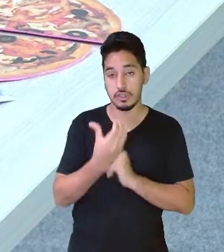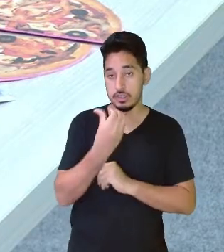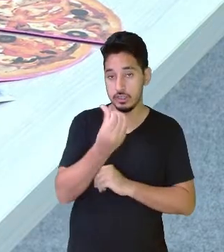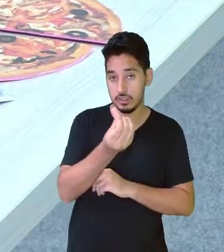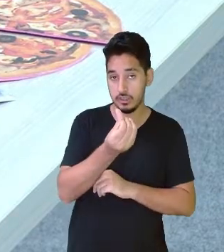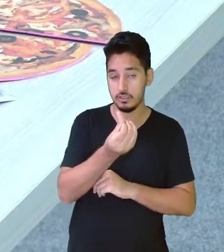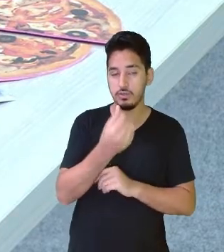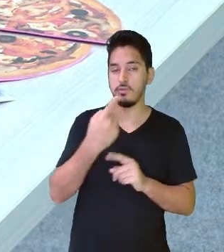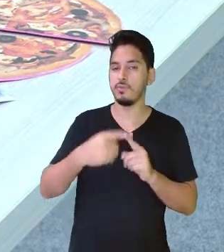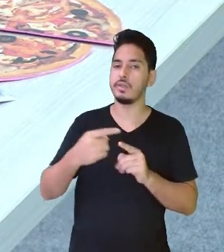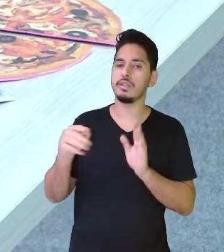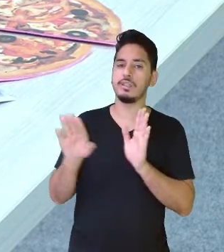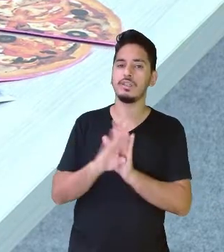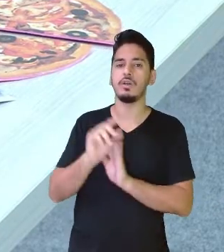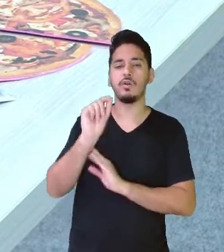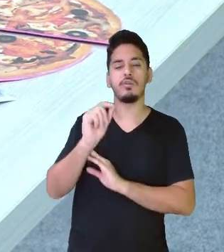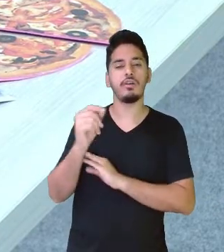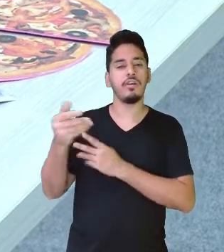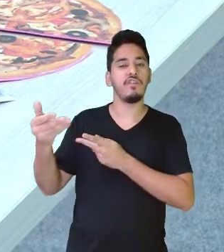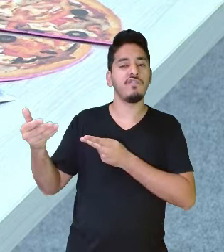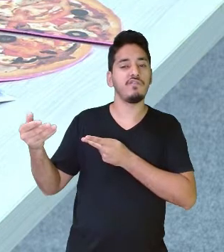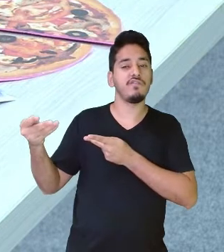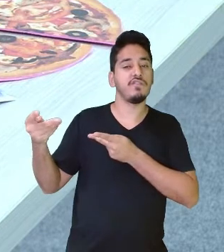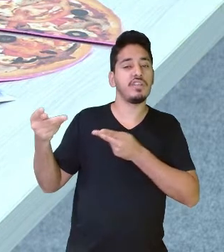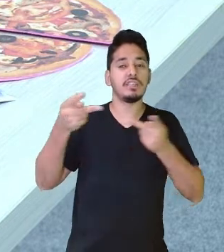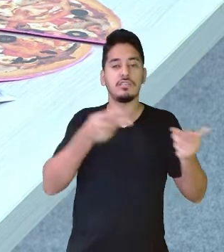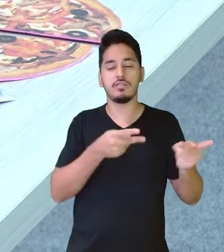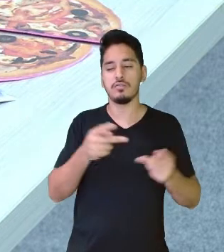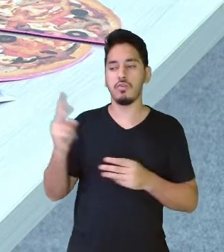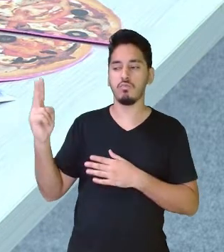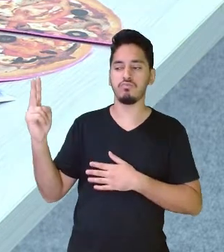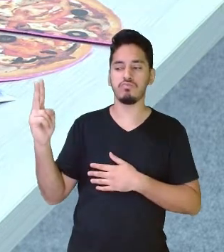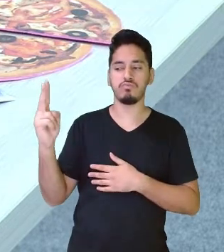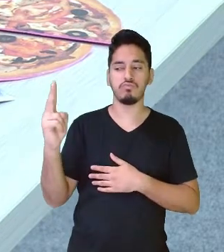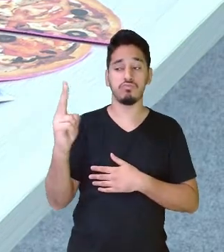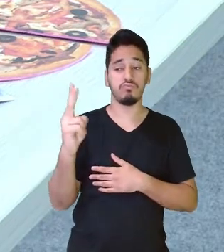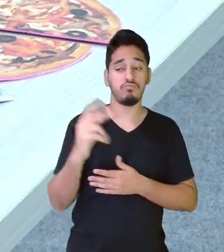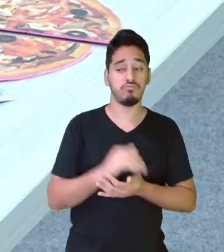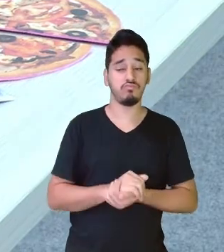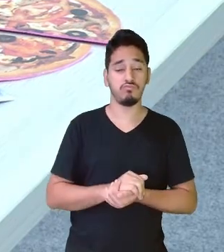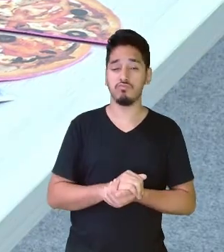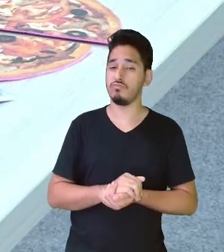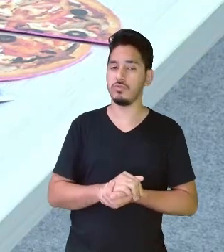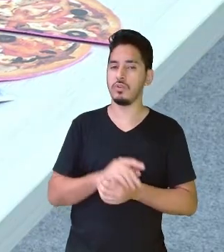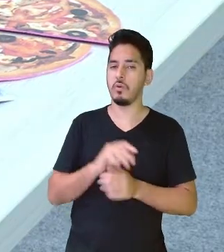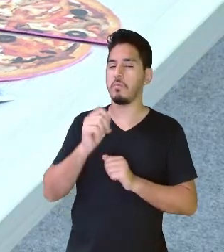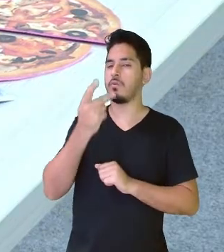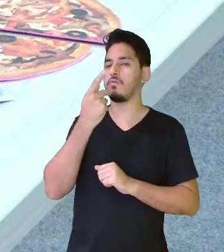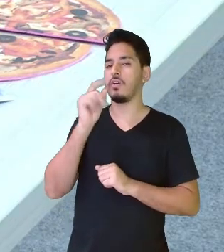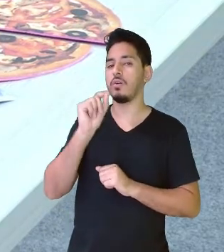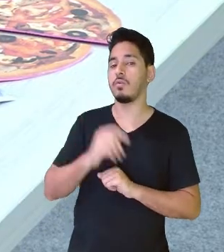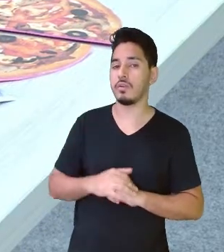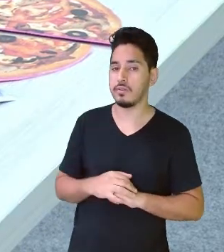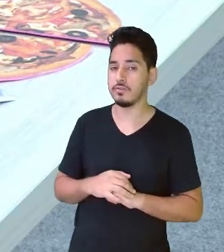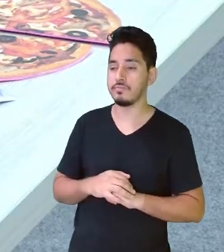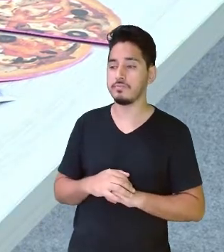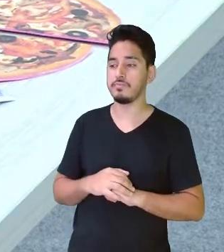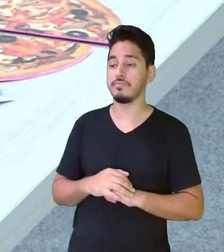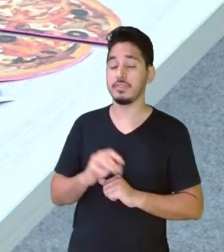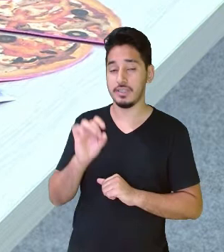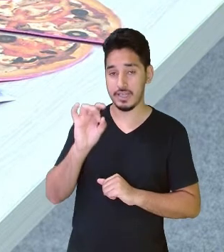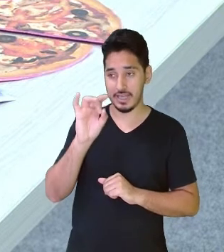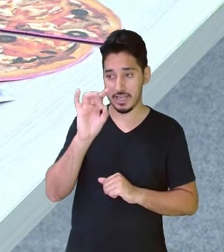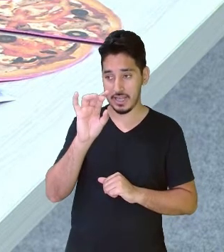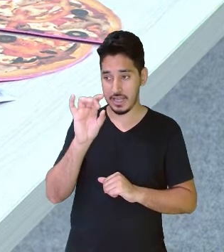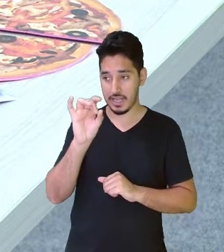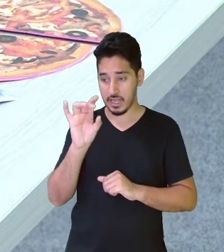porque chegaram visitas na sua casa. Então, eu posso dizer o seguinte, que